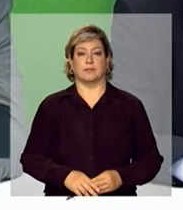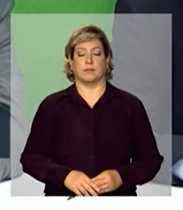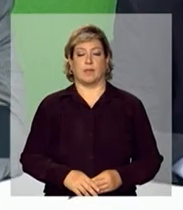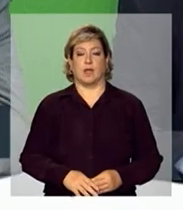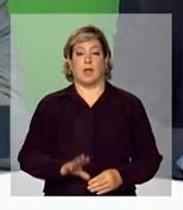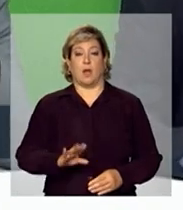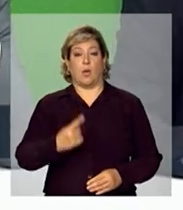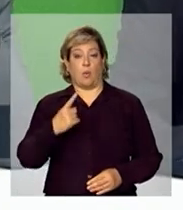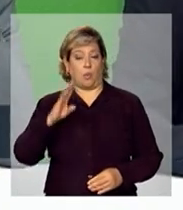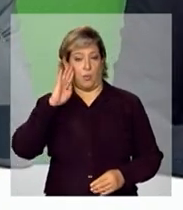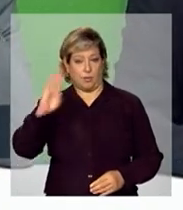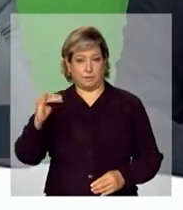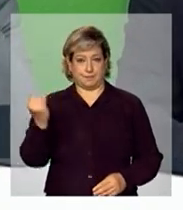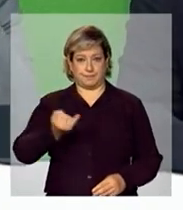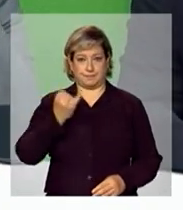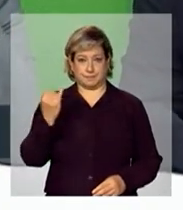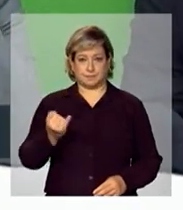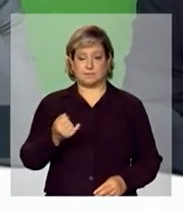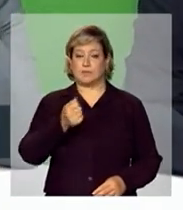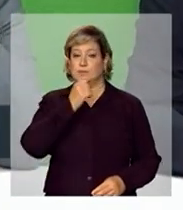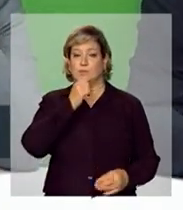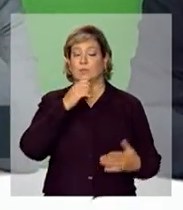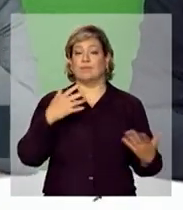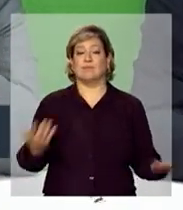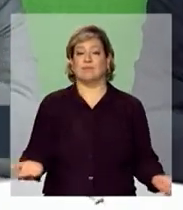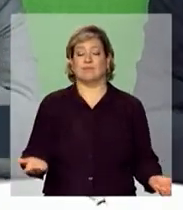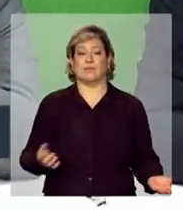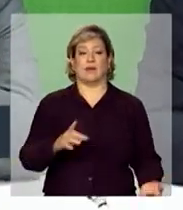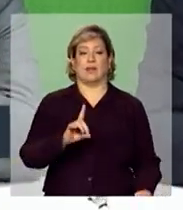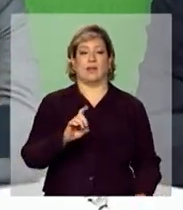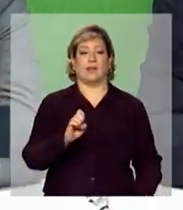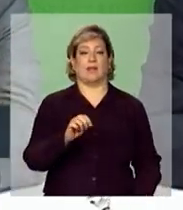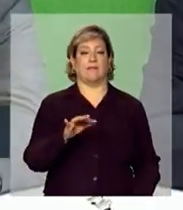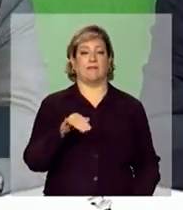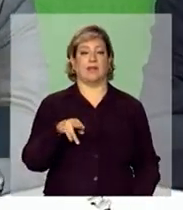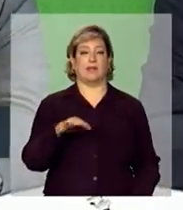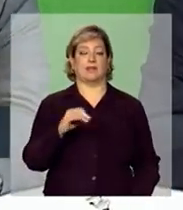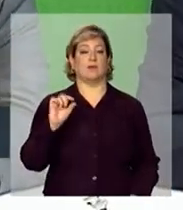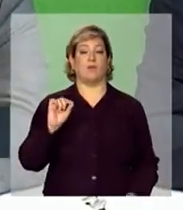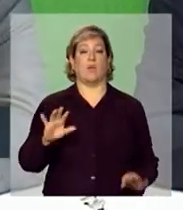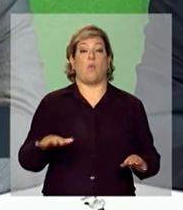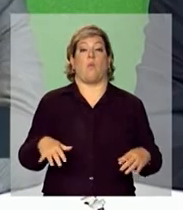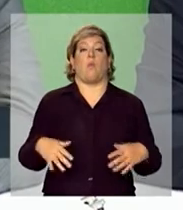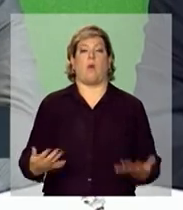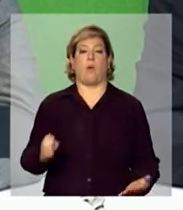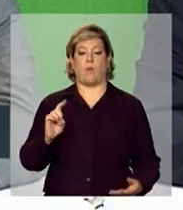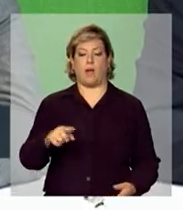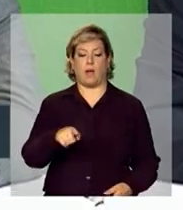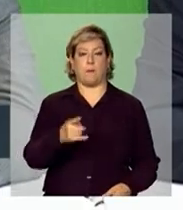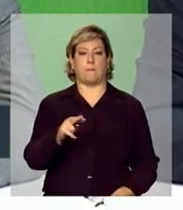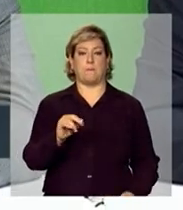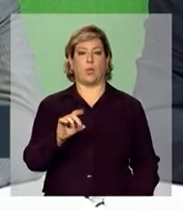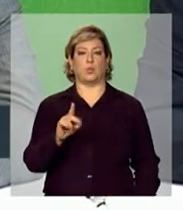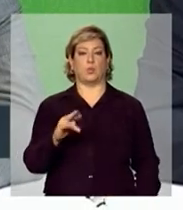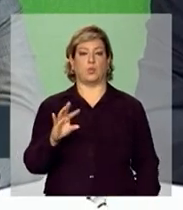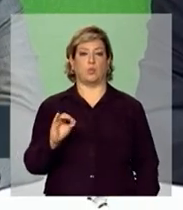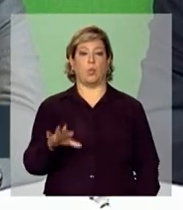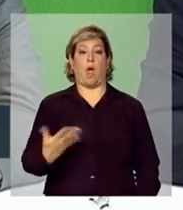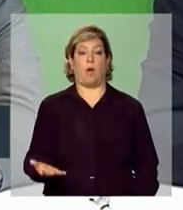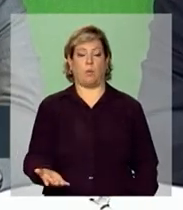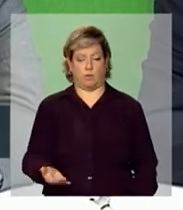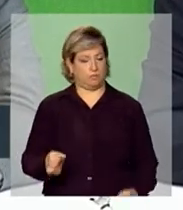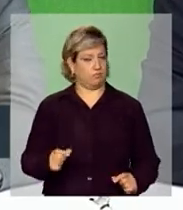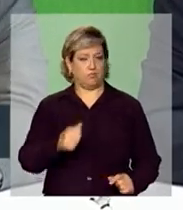não existe uma definição de quais sejam nós temos inclusive uma questão judicial